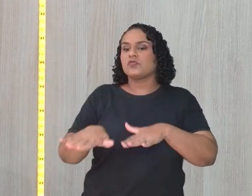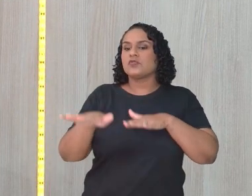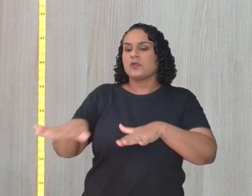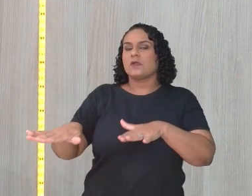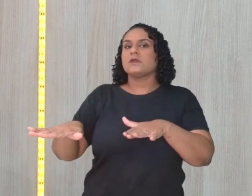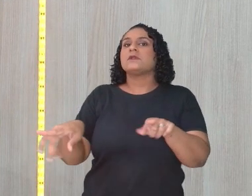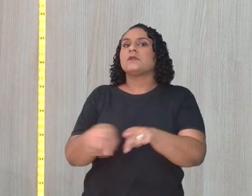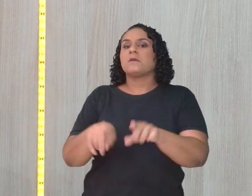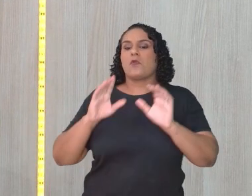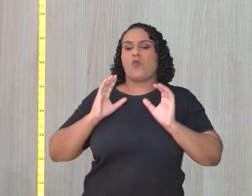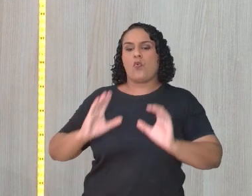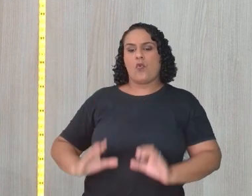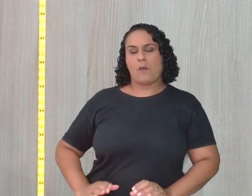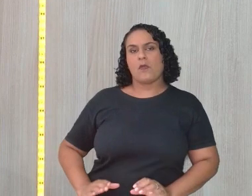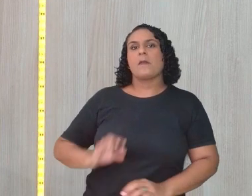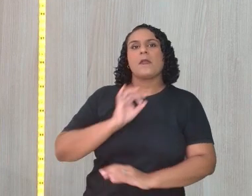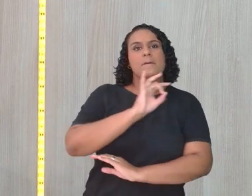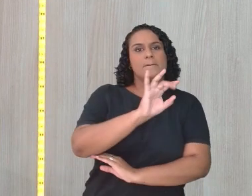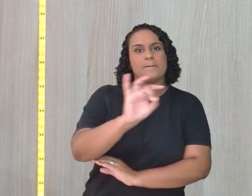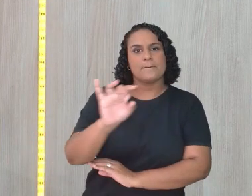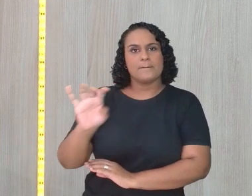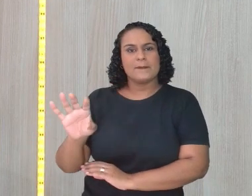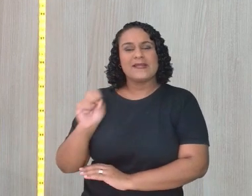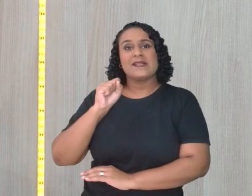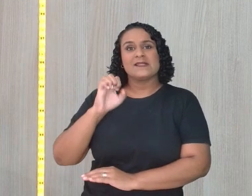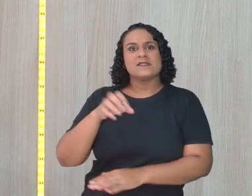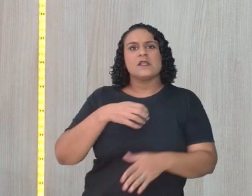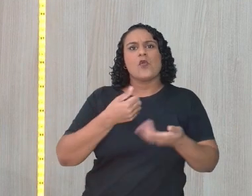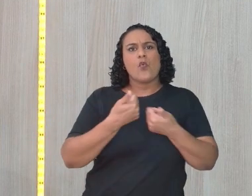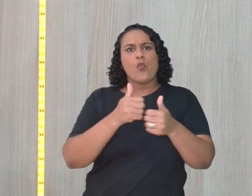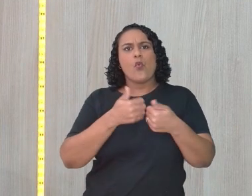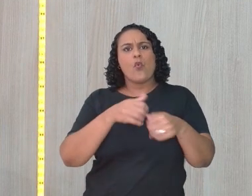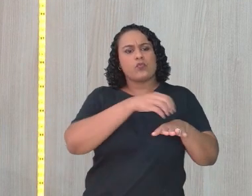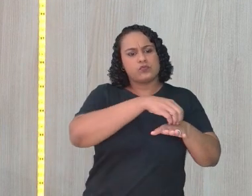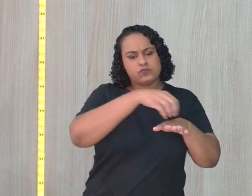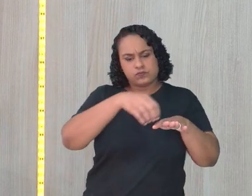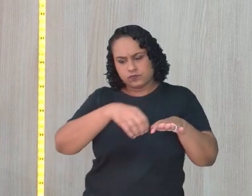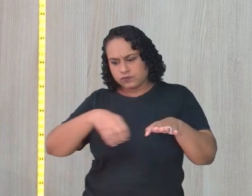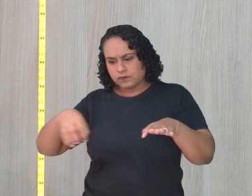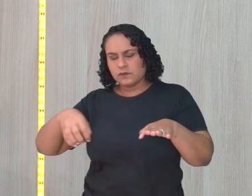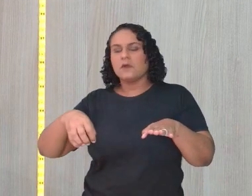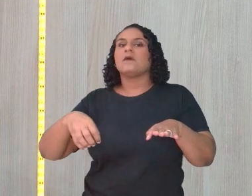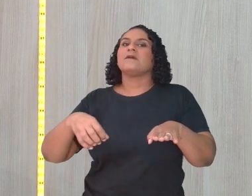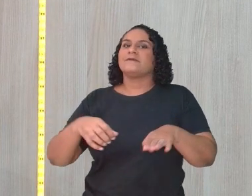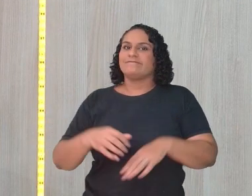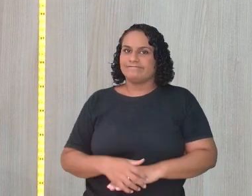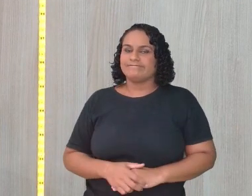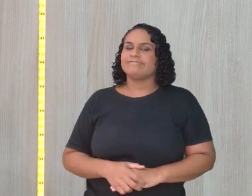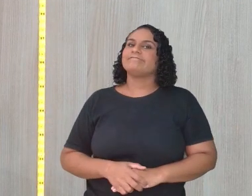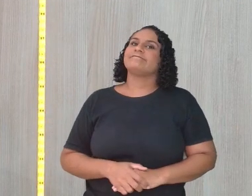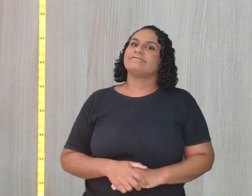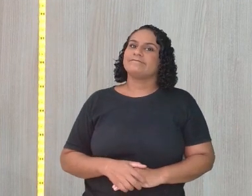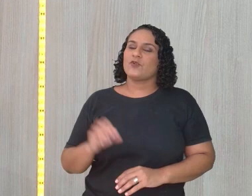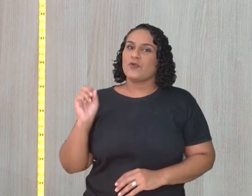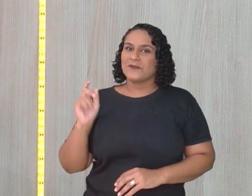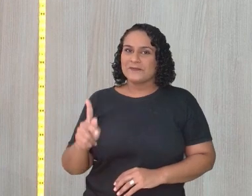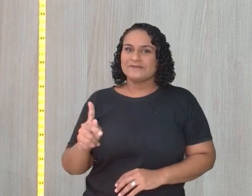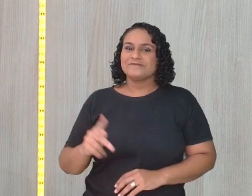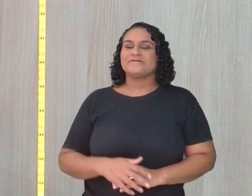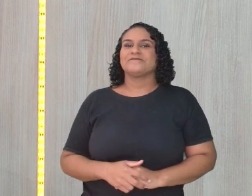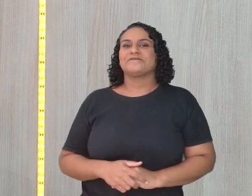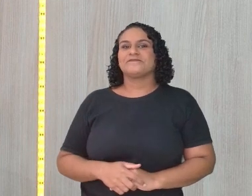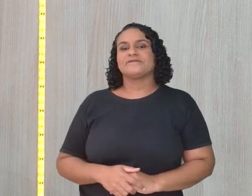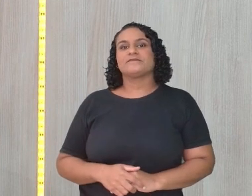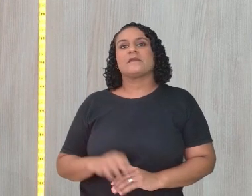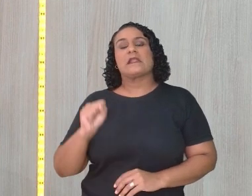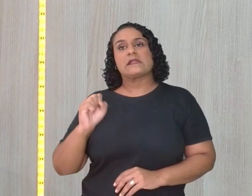de cada um. Então, descer do ônibus, espera o ônibus sair para primeiro vocês continuarem, tá certo? Aí,